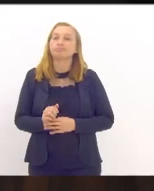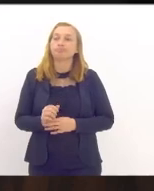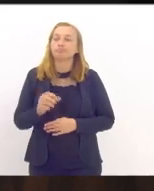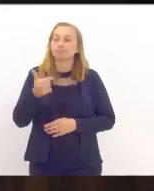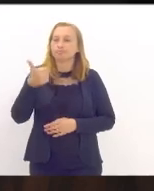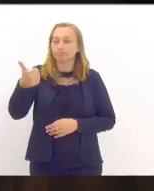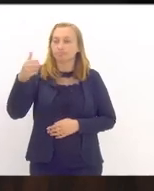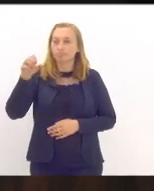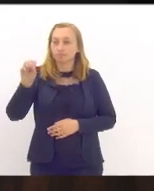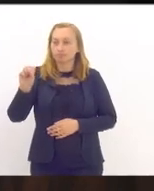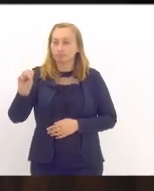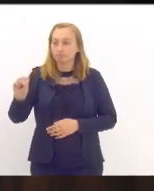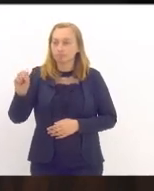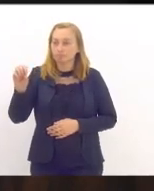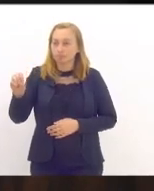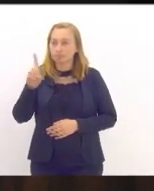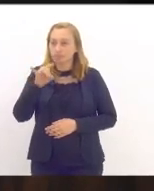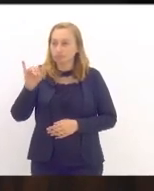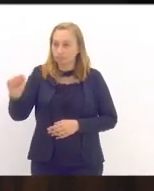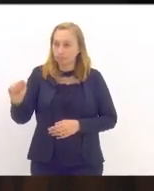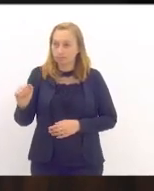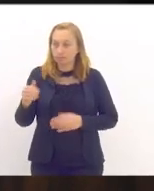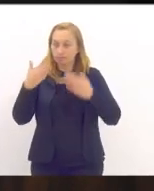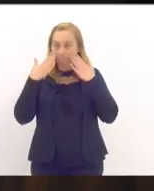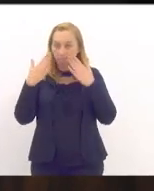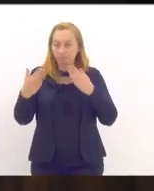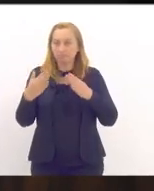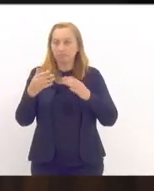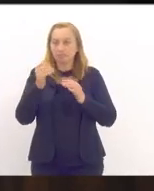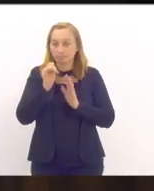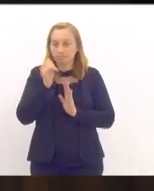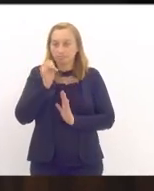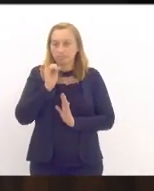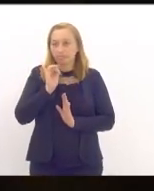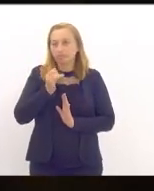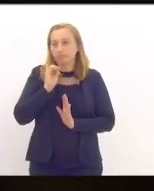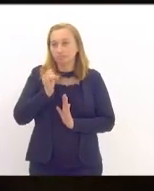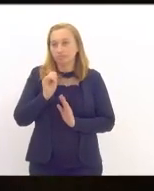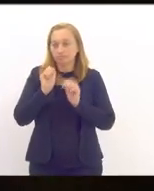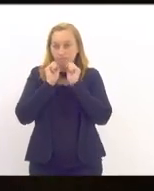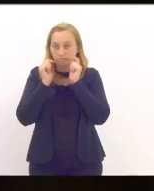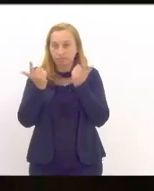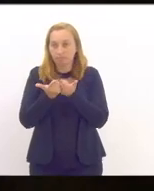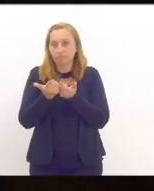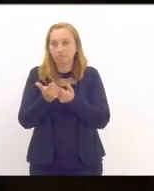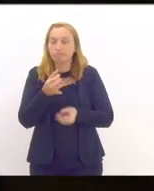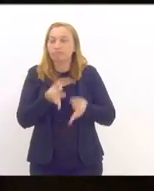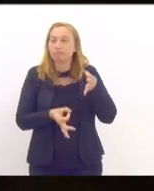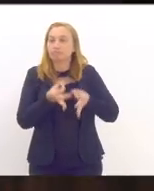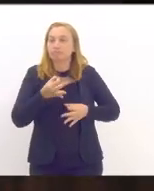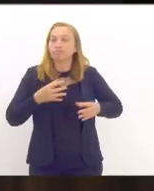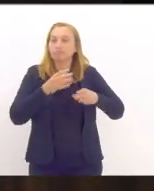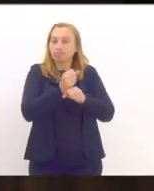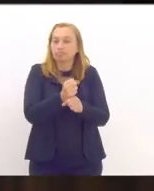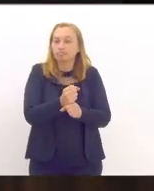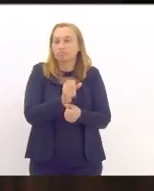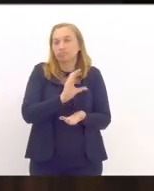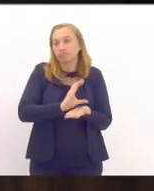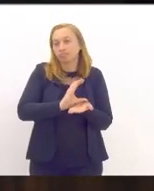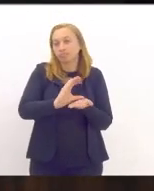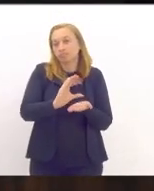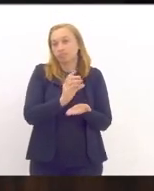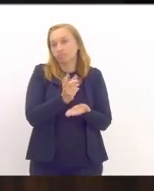180 dias para tentar relatório Assembleia E logicamente Tribunal de Contas que é o recurso do Estado